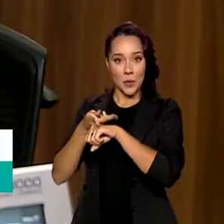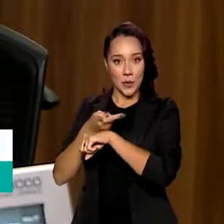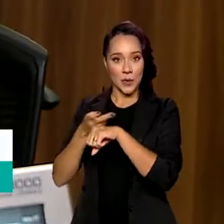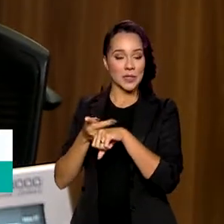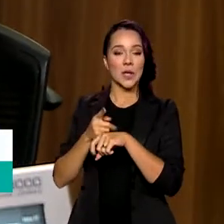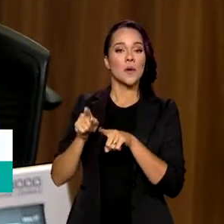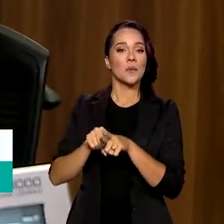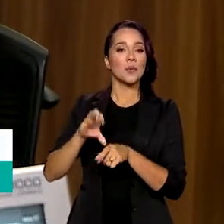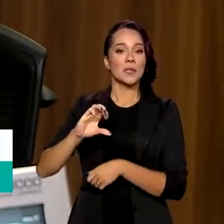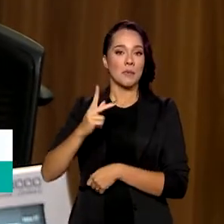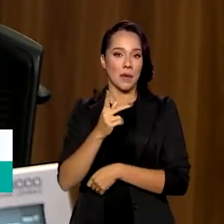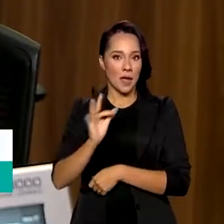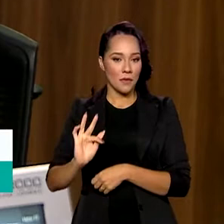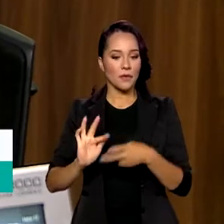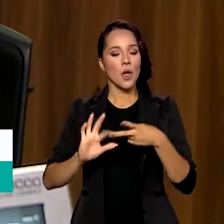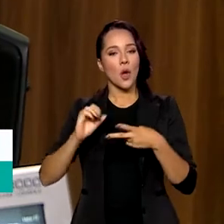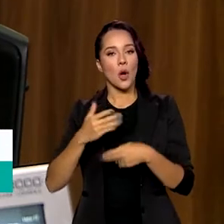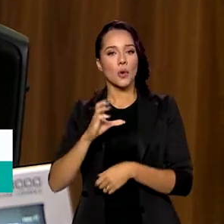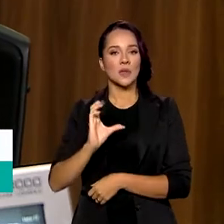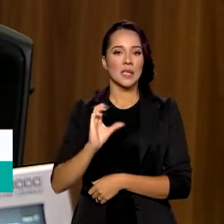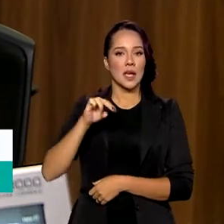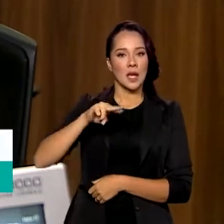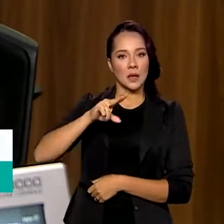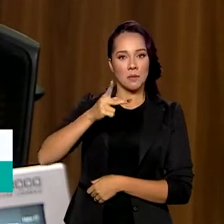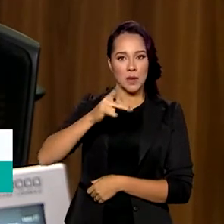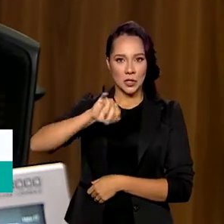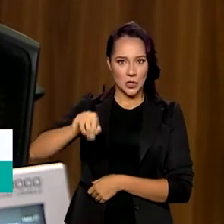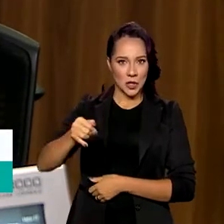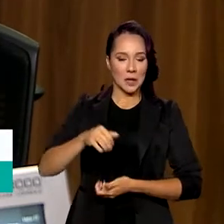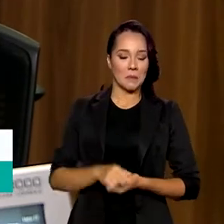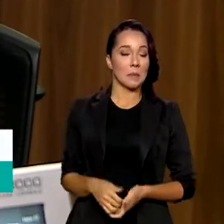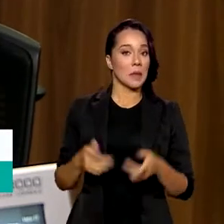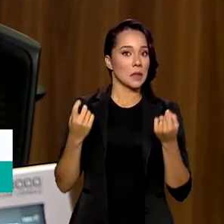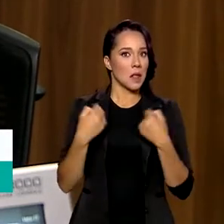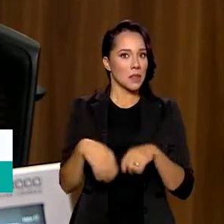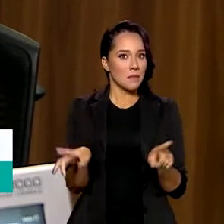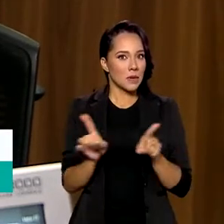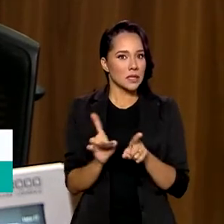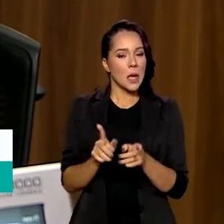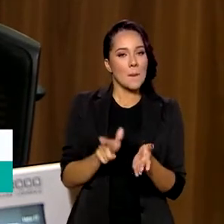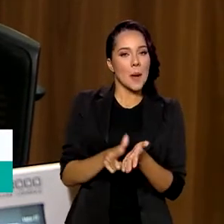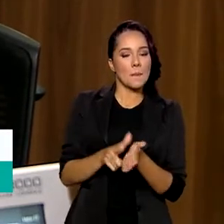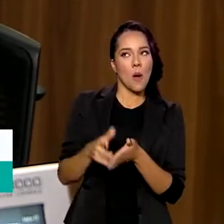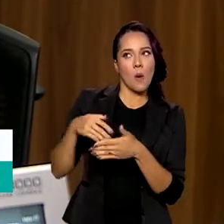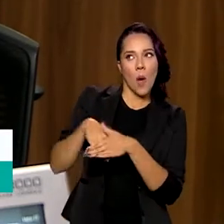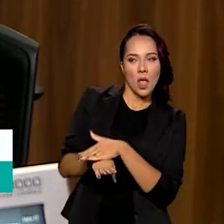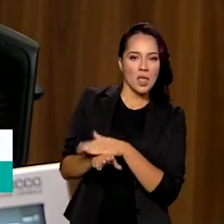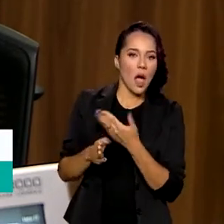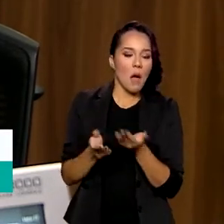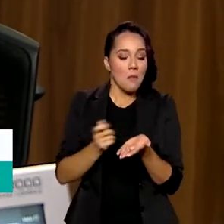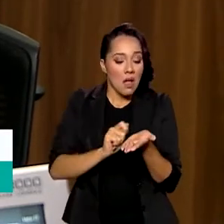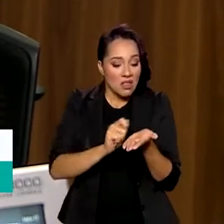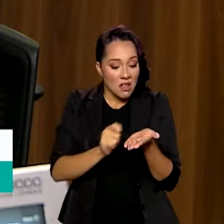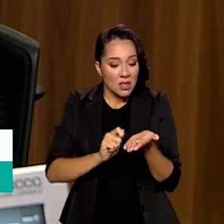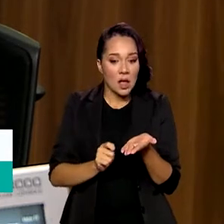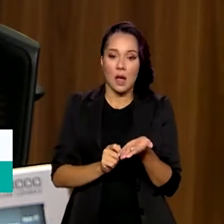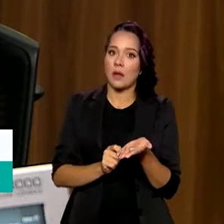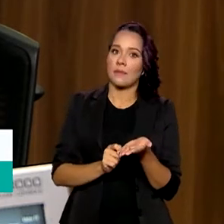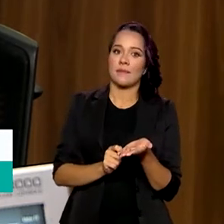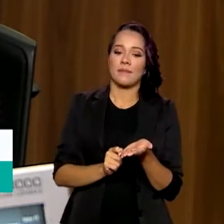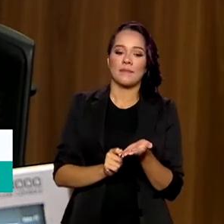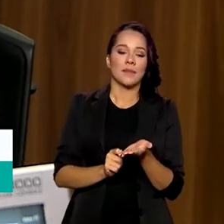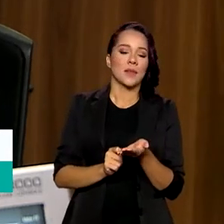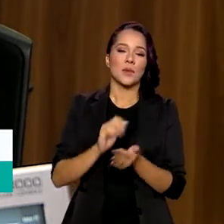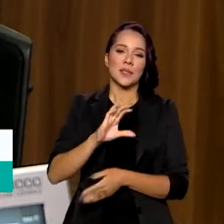rastreamento por meio do CPF ou do CNPJ então agora não é preciso mais guardar o papelzinho anotar no papel de